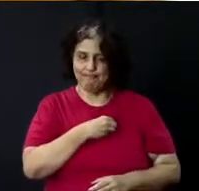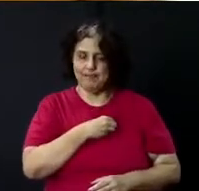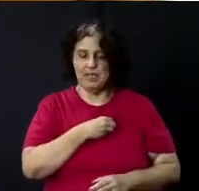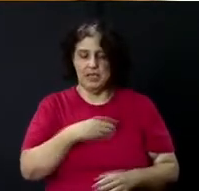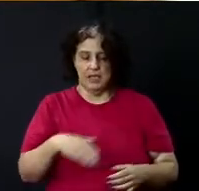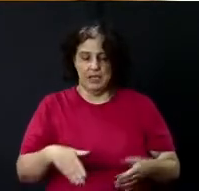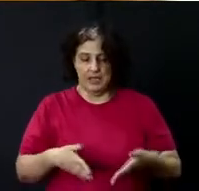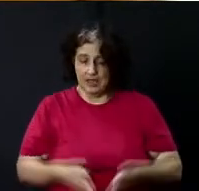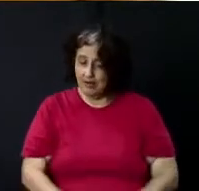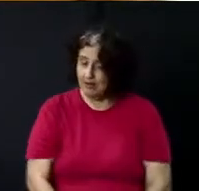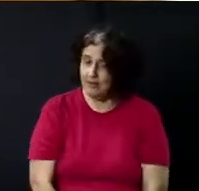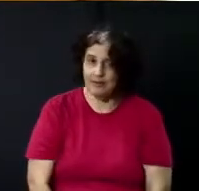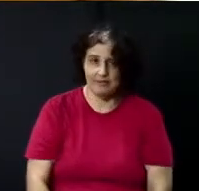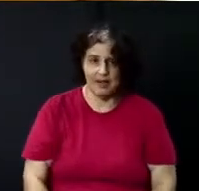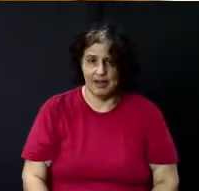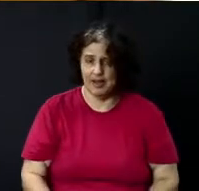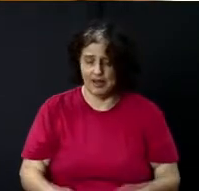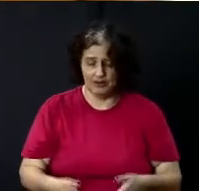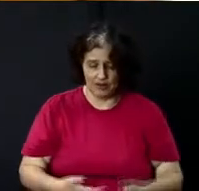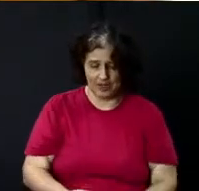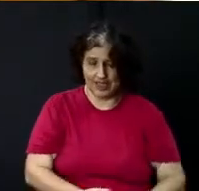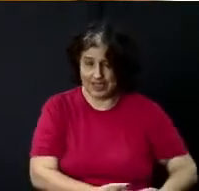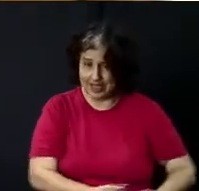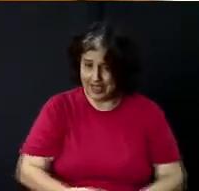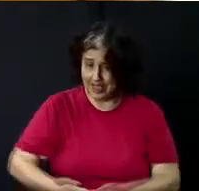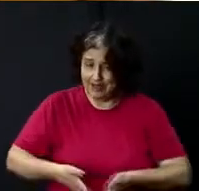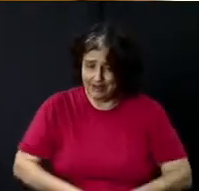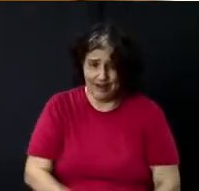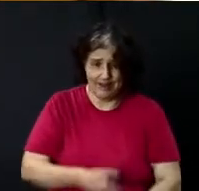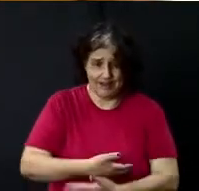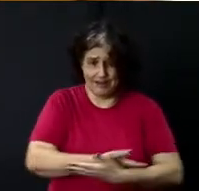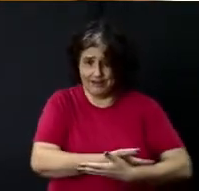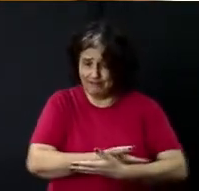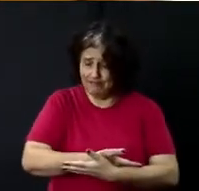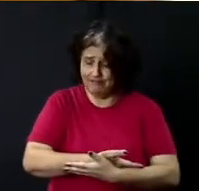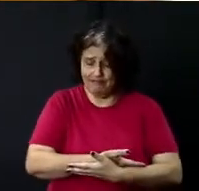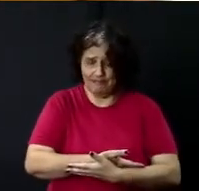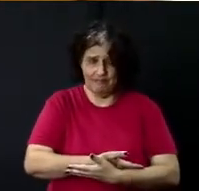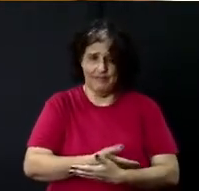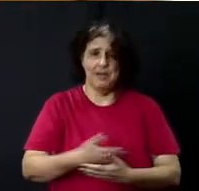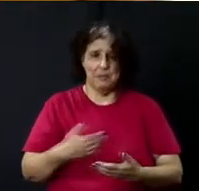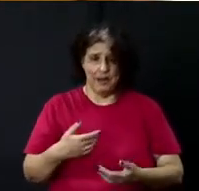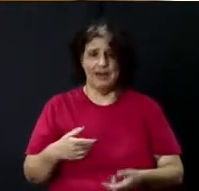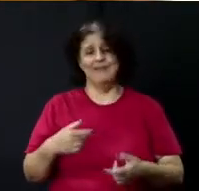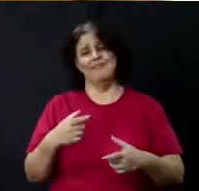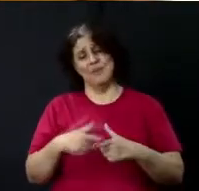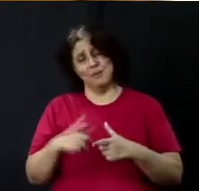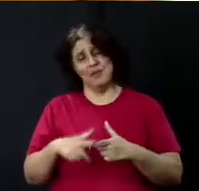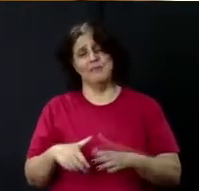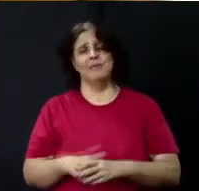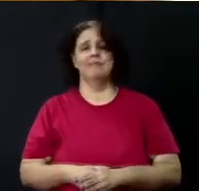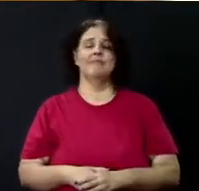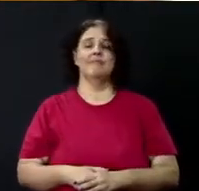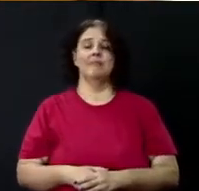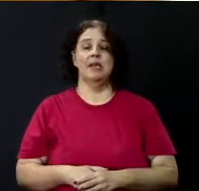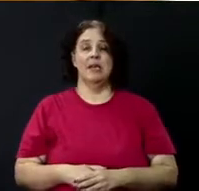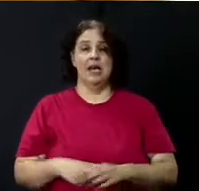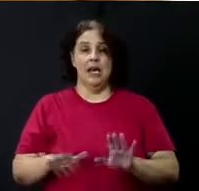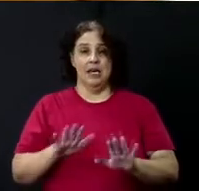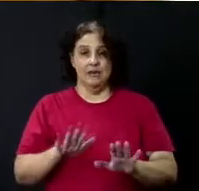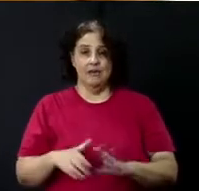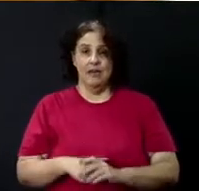exemplo, mulheres que contraem doenças sexuais transmissíveis enquanto estão gestando,